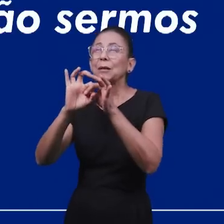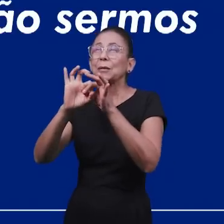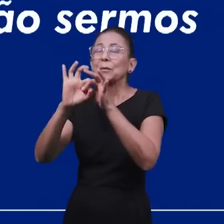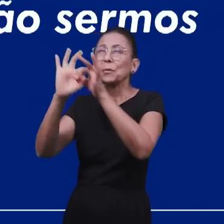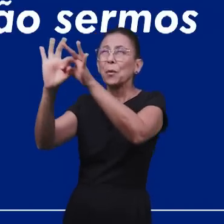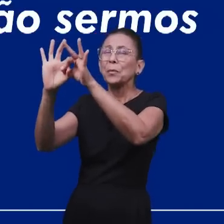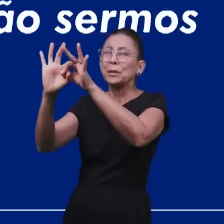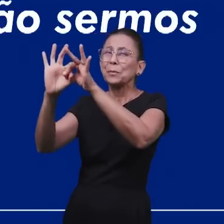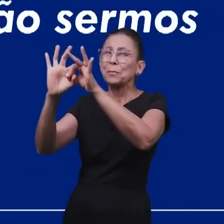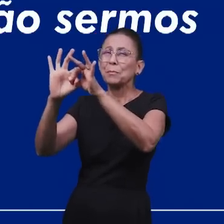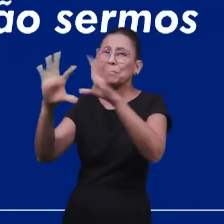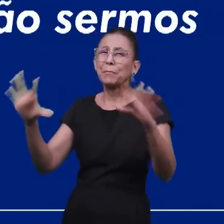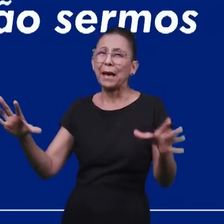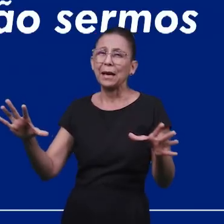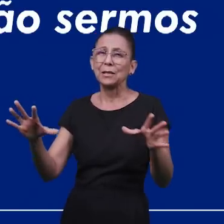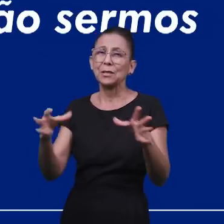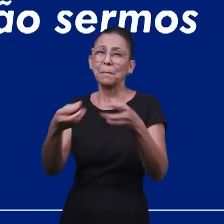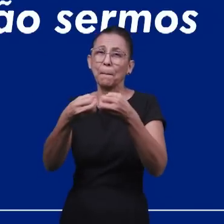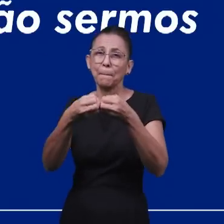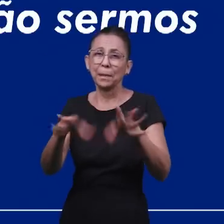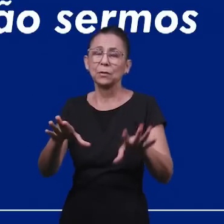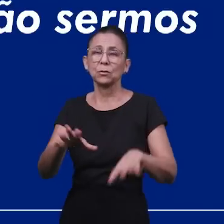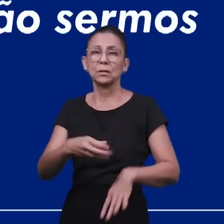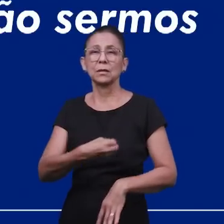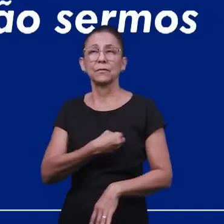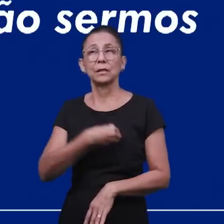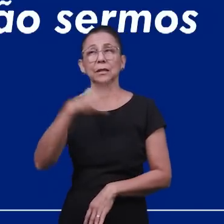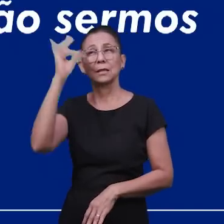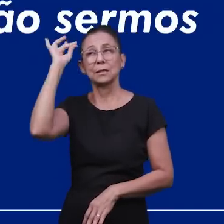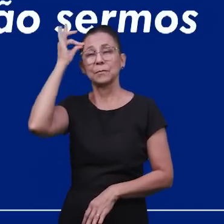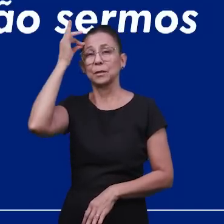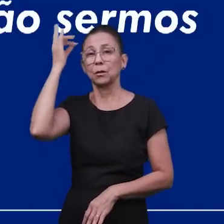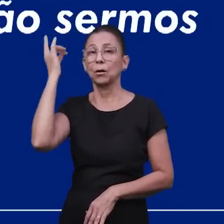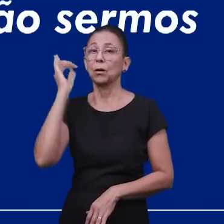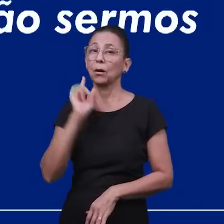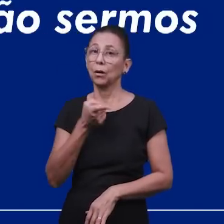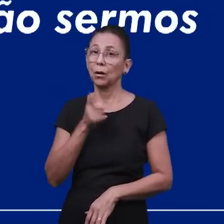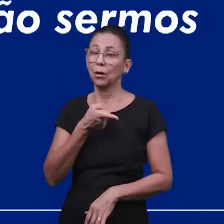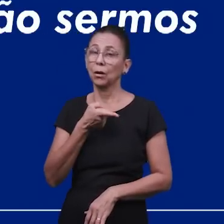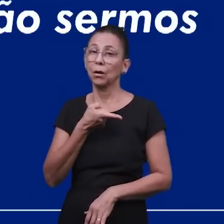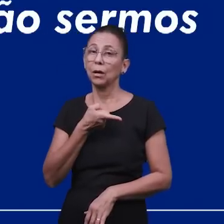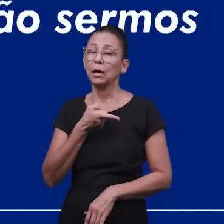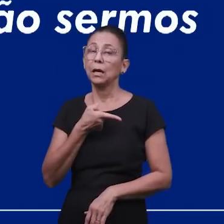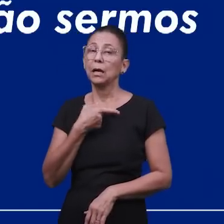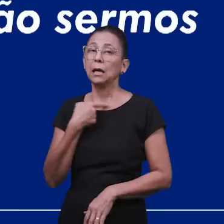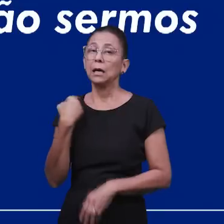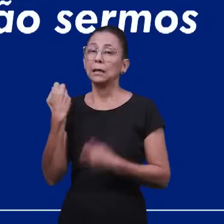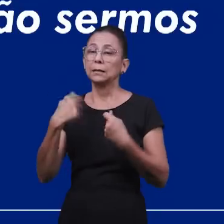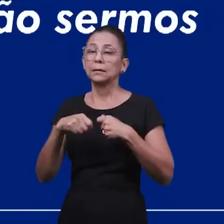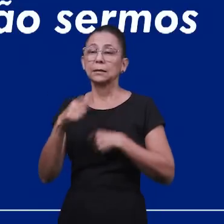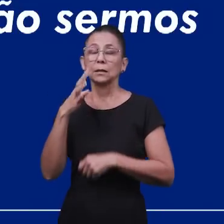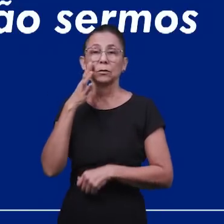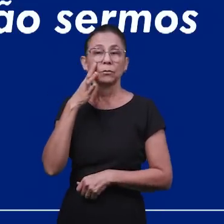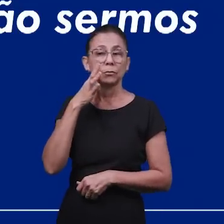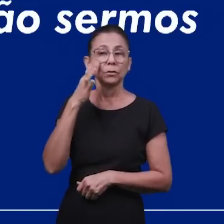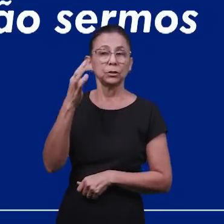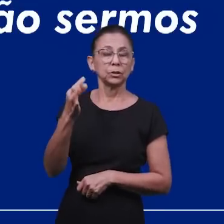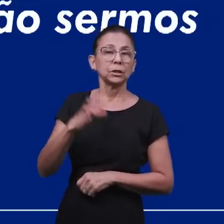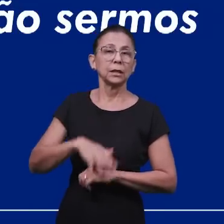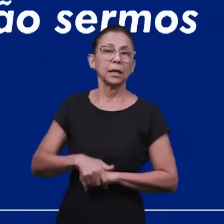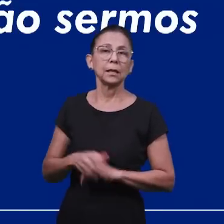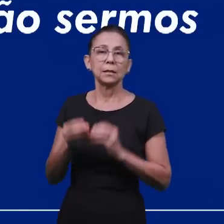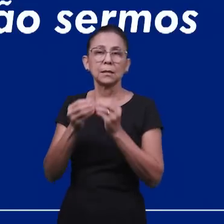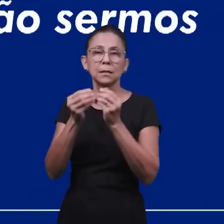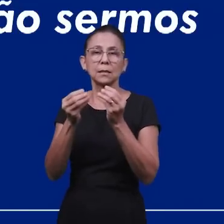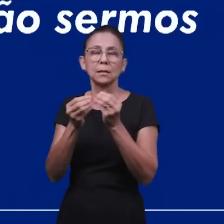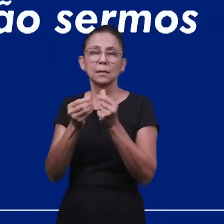nossa comunhão com Deus, trazendo prejuízo à vida espiritual. É necessário vigilância e sensibilidade à voz do